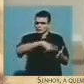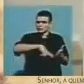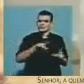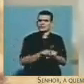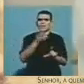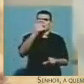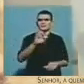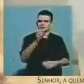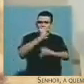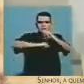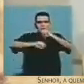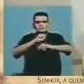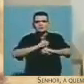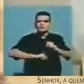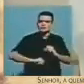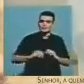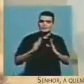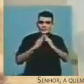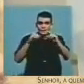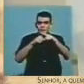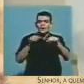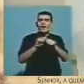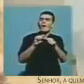dirigindo a Deus um pedido